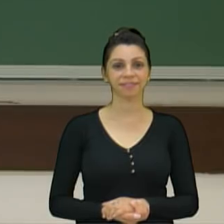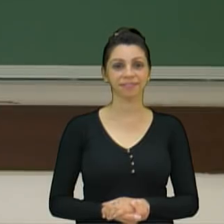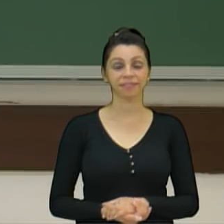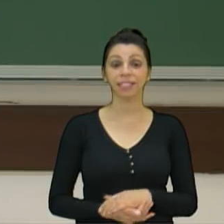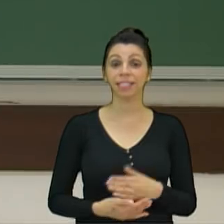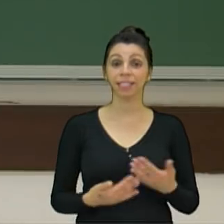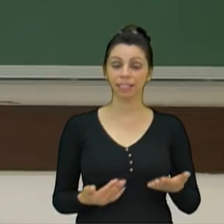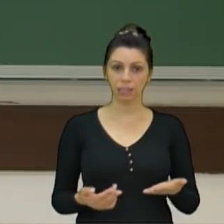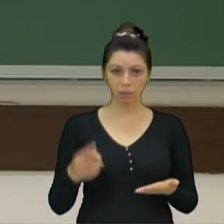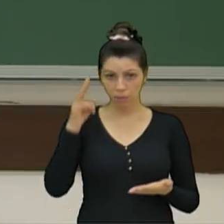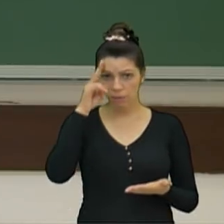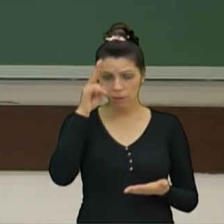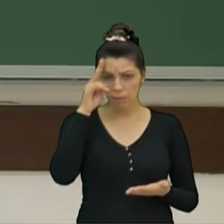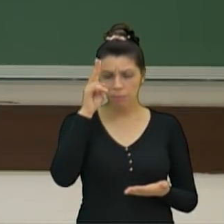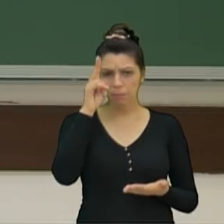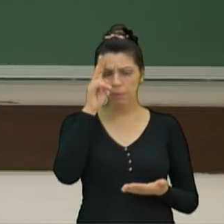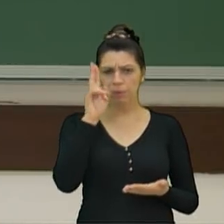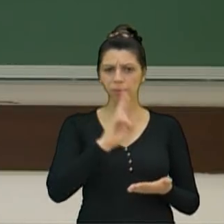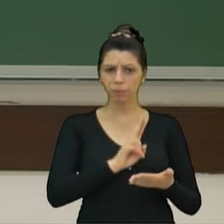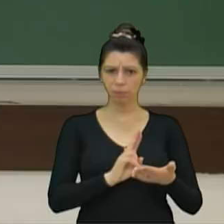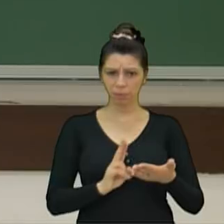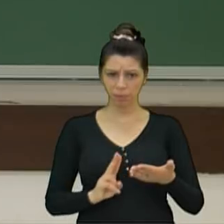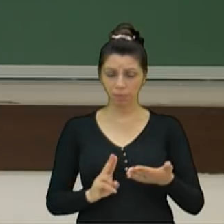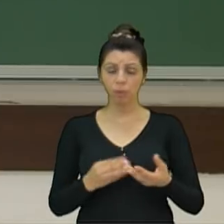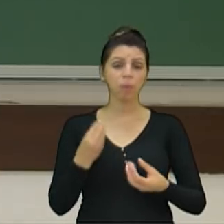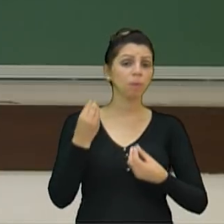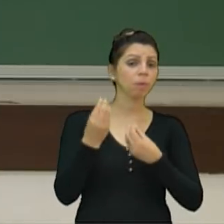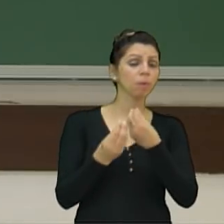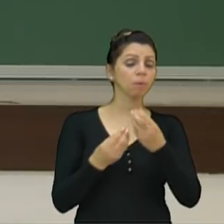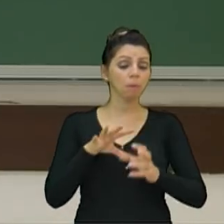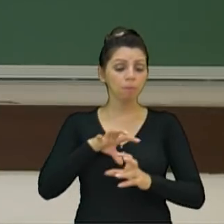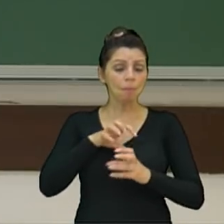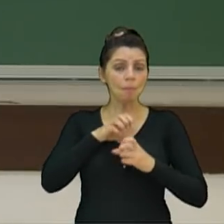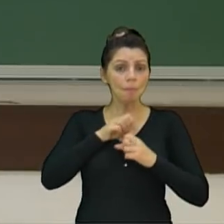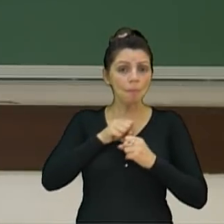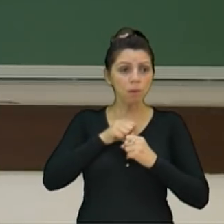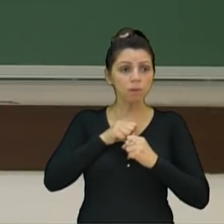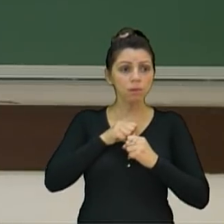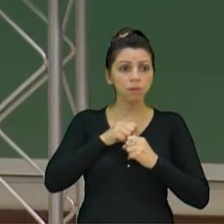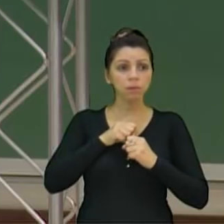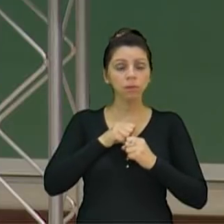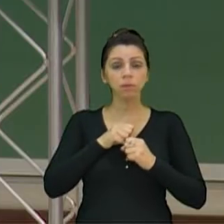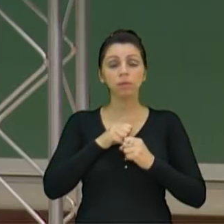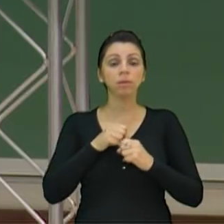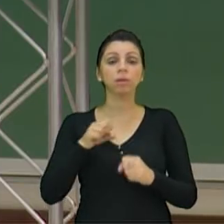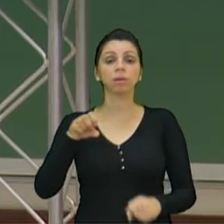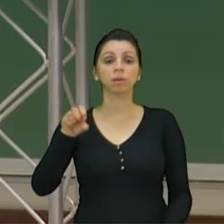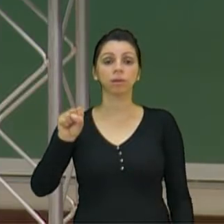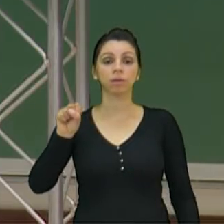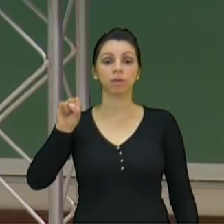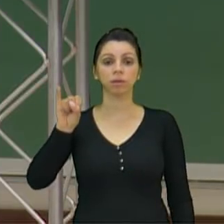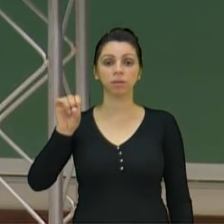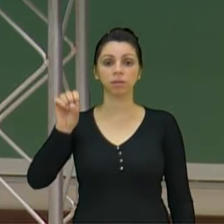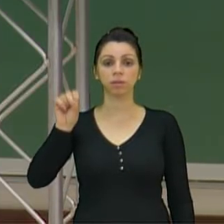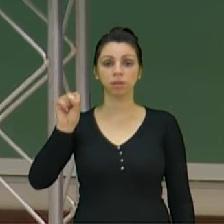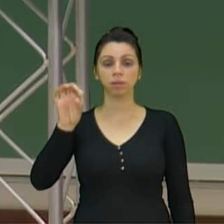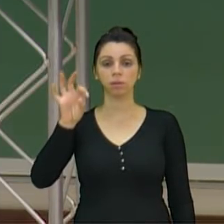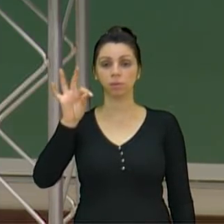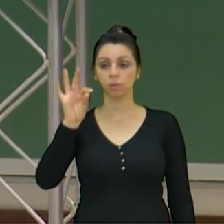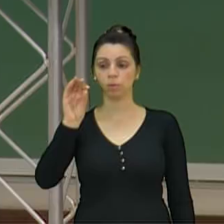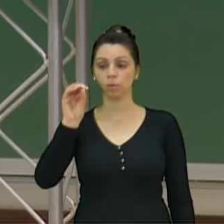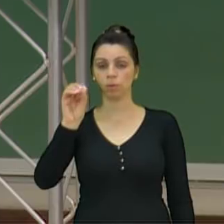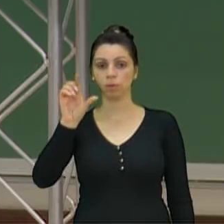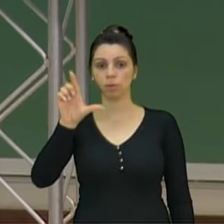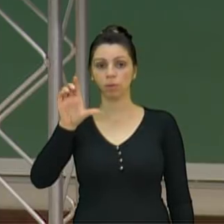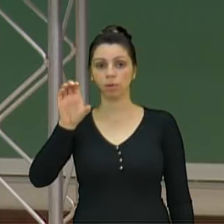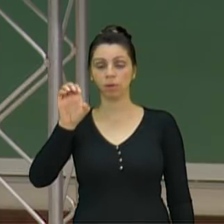E então, lembrou desse nome, desse movimento de contração? Nós falamos em sístole, né? Quando a gente fala